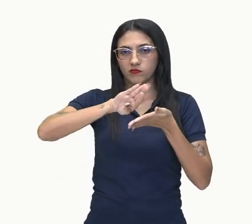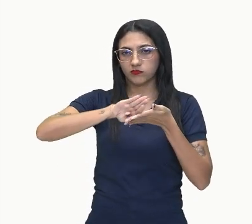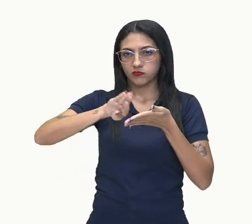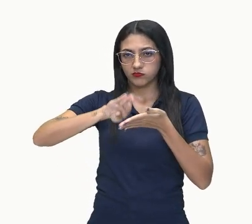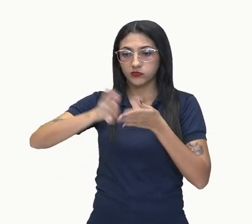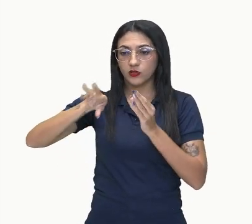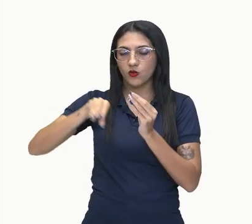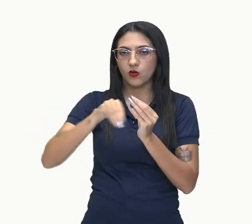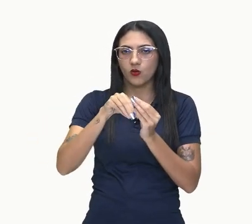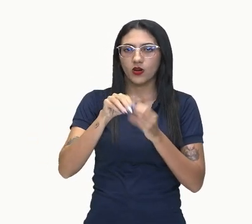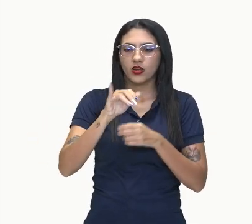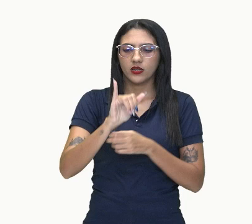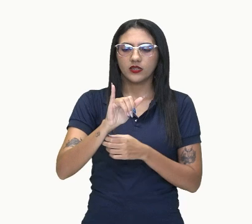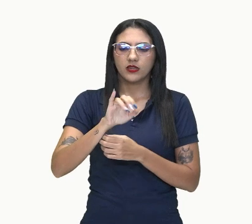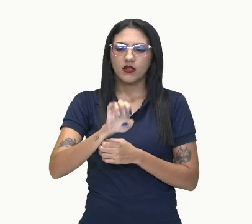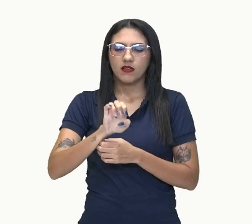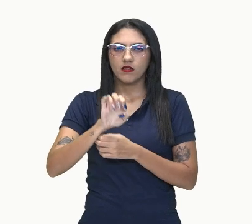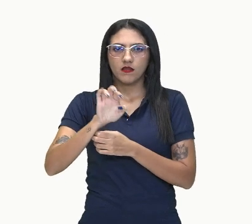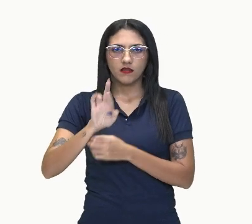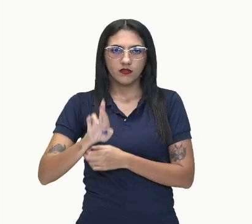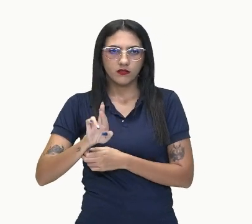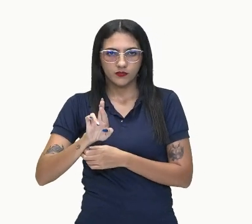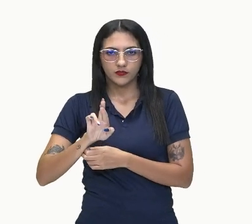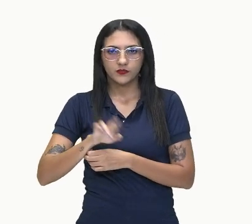colocar IER.